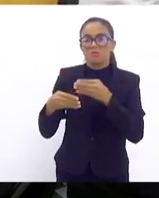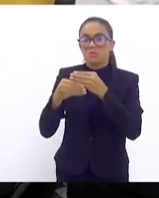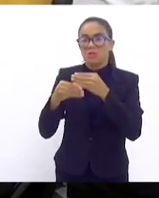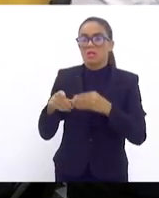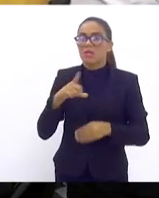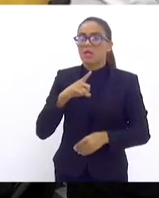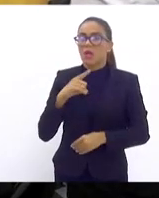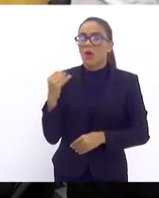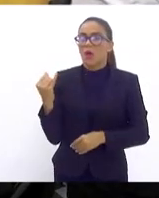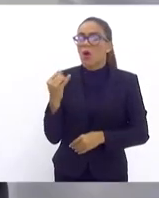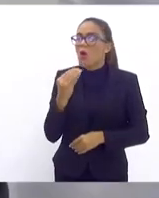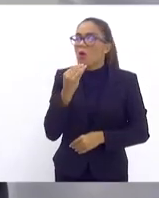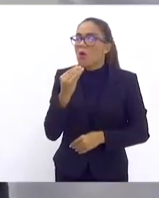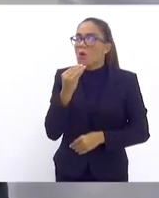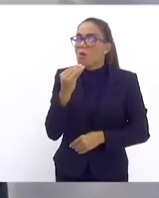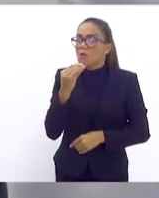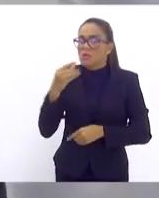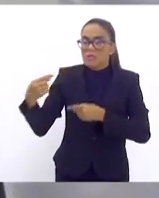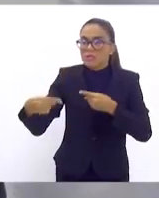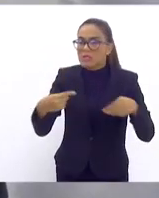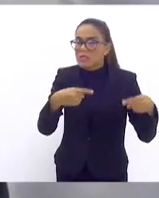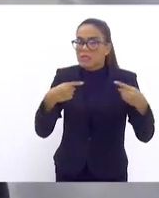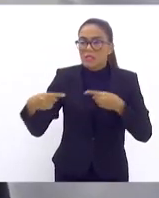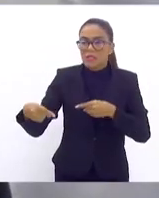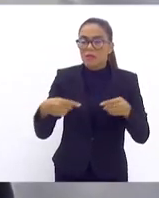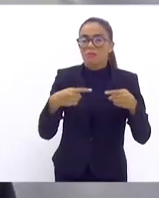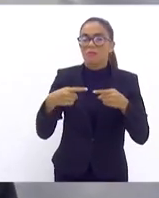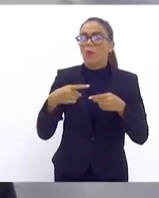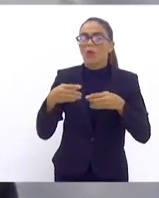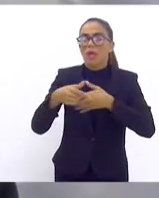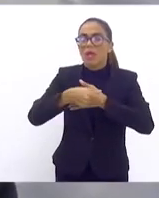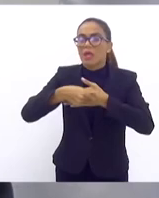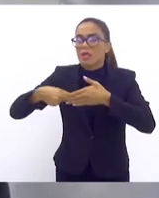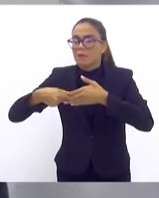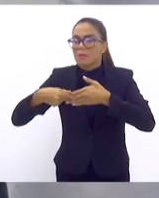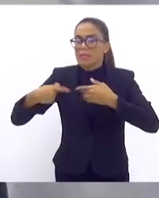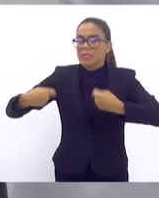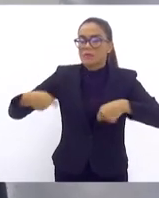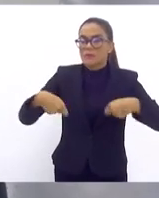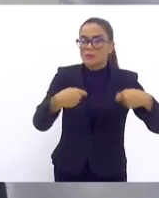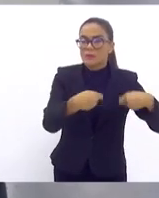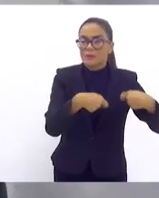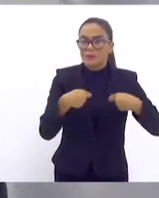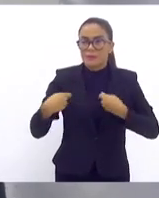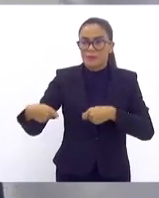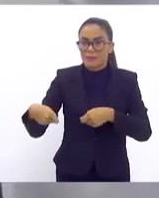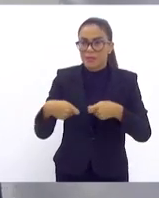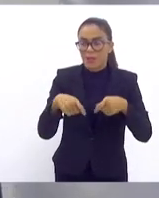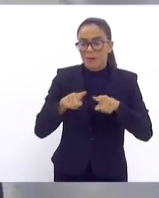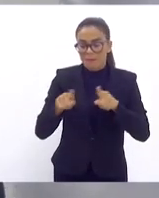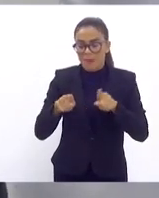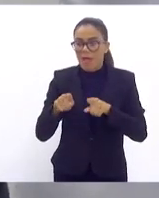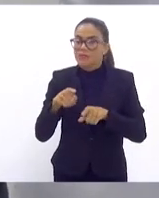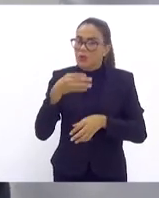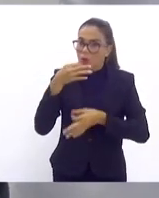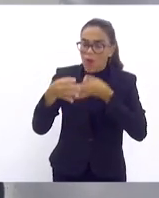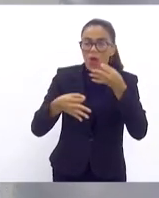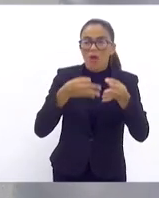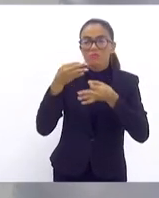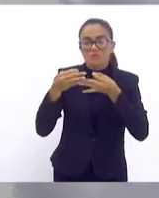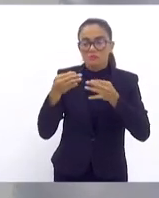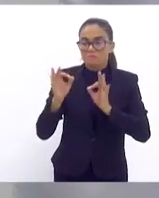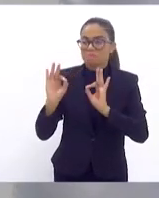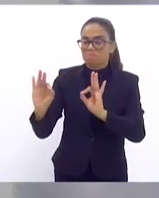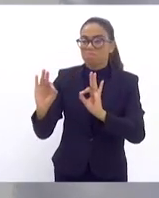oportunidade de fazer o debate e também propor as emendas necessárias, mas importante a observação de Vossa Excelência, mas que não,